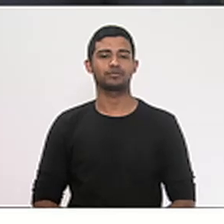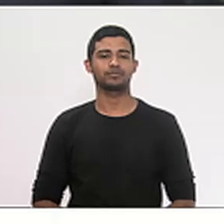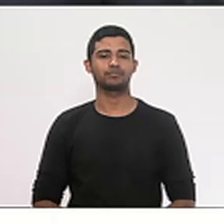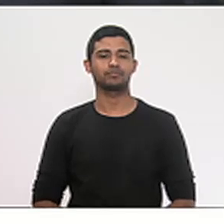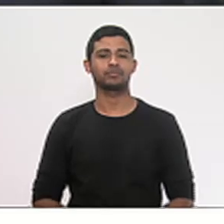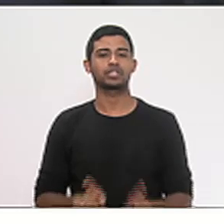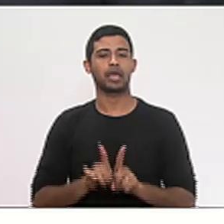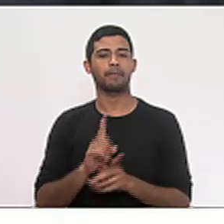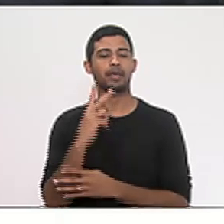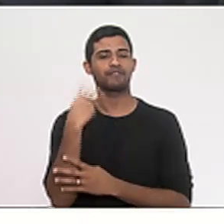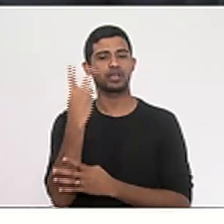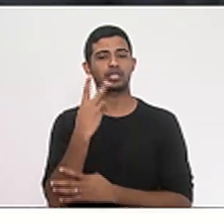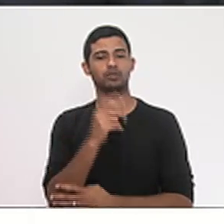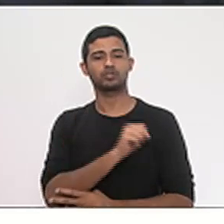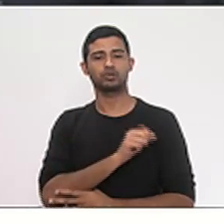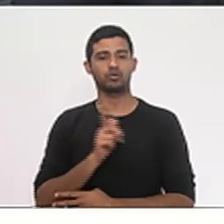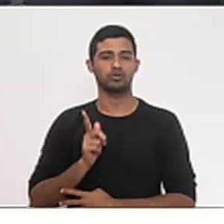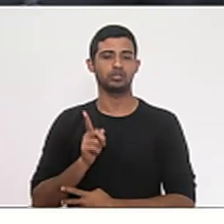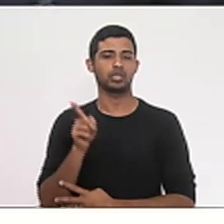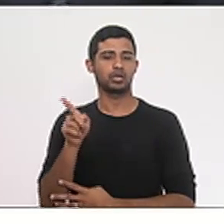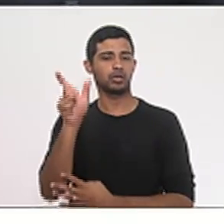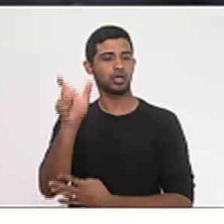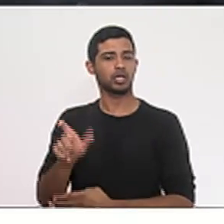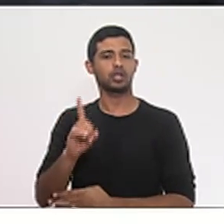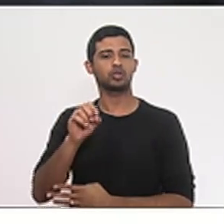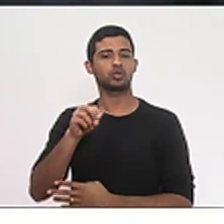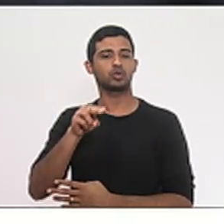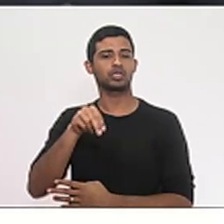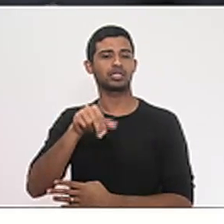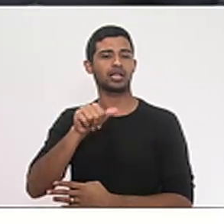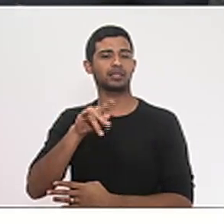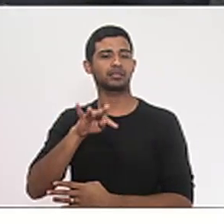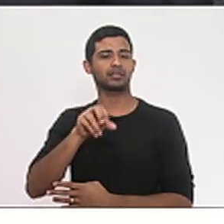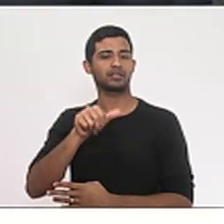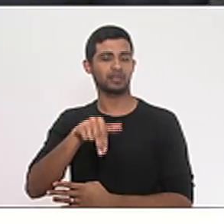do vereador em São Gonçalo, Dr. Natan Ferreira.